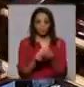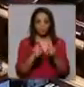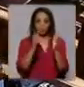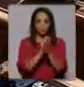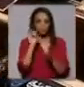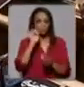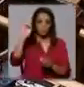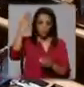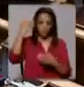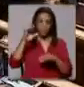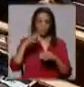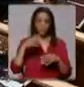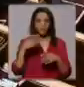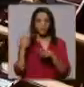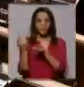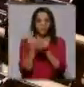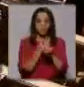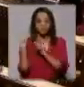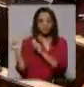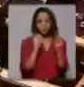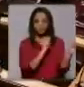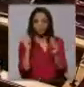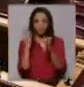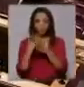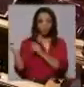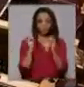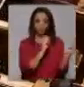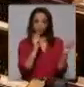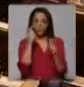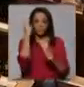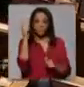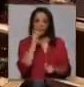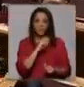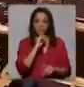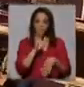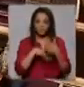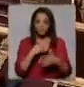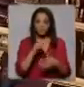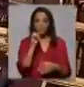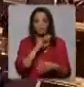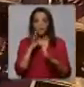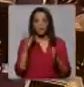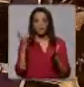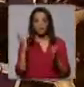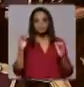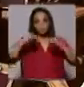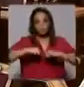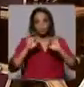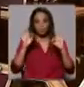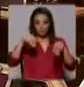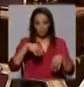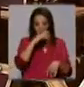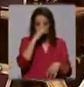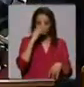essencial, mas com muitas divergências que só a discussão na especialidade pode sanar para se chegar a um consenso final. Para